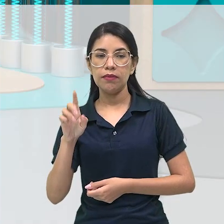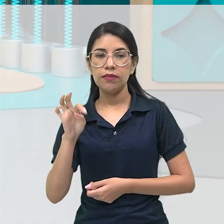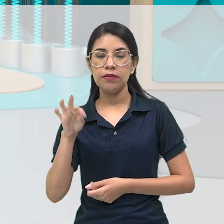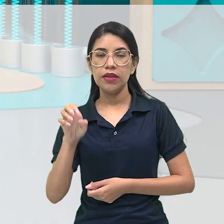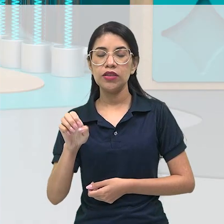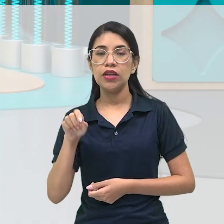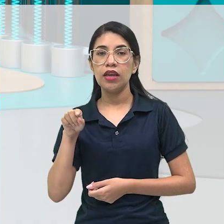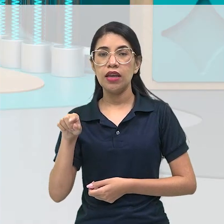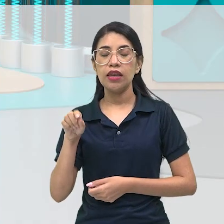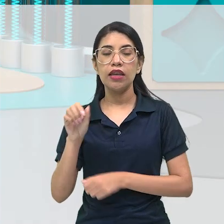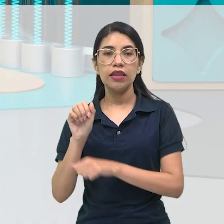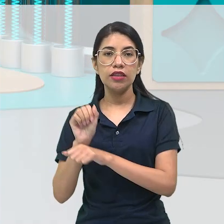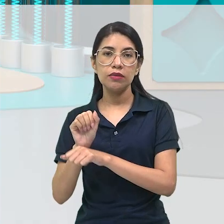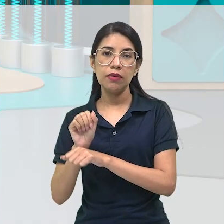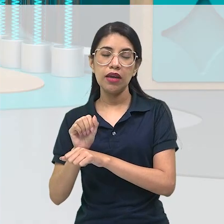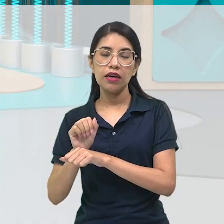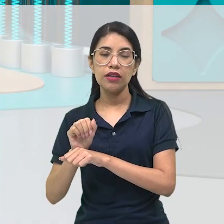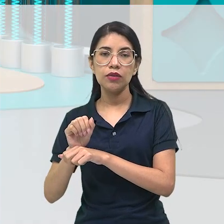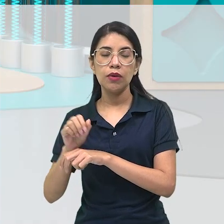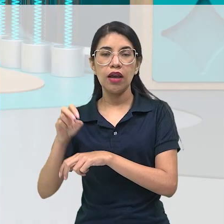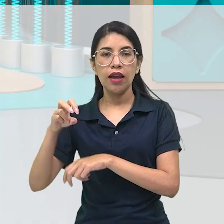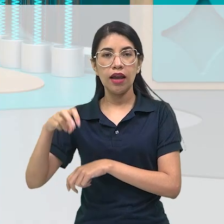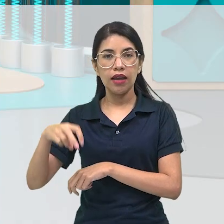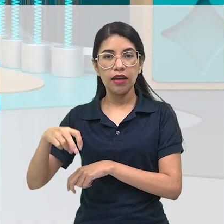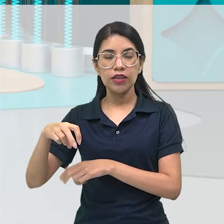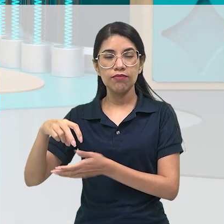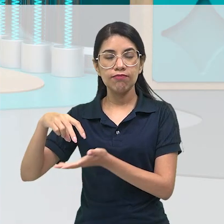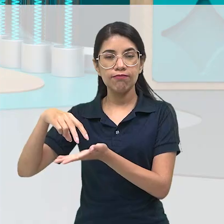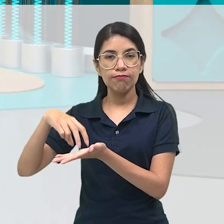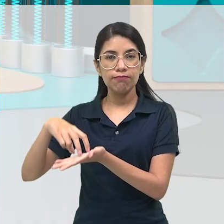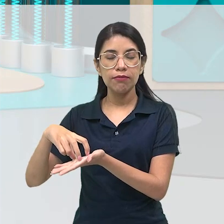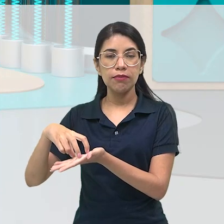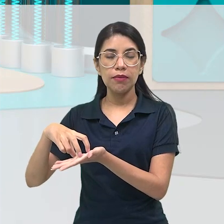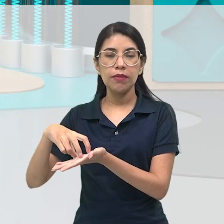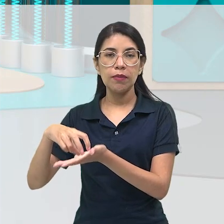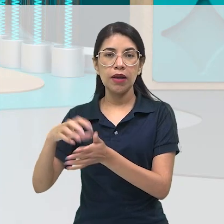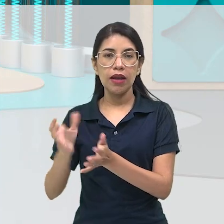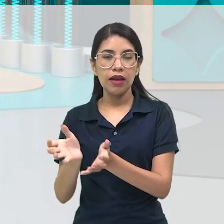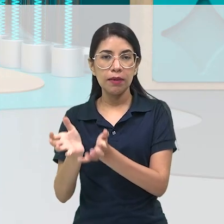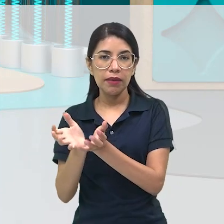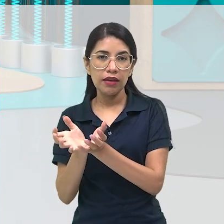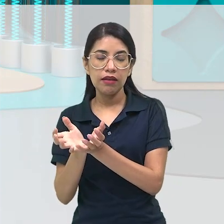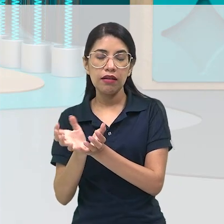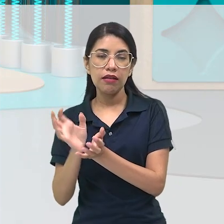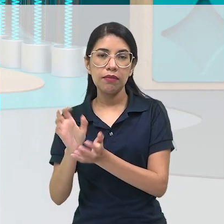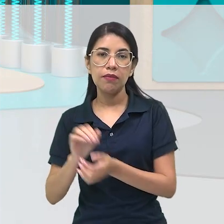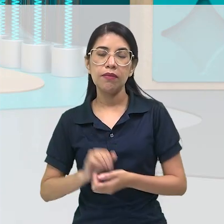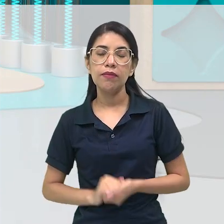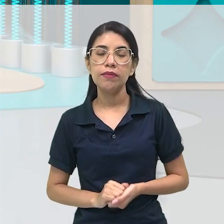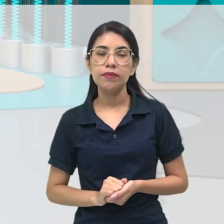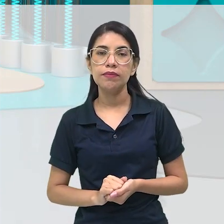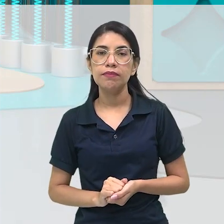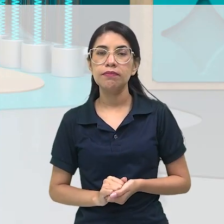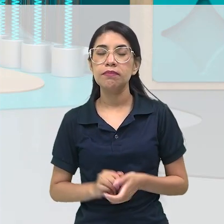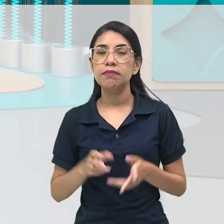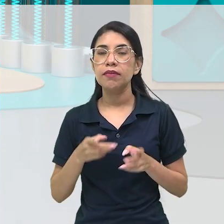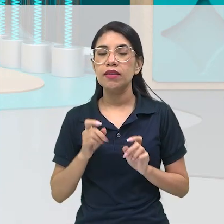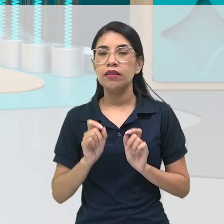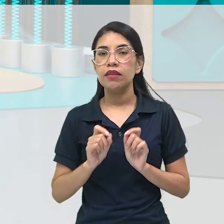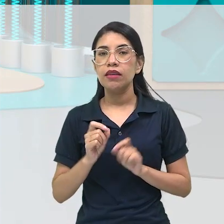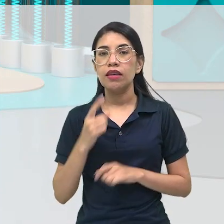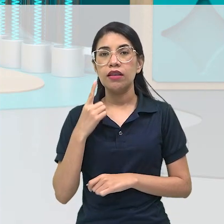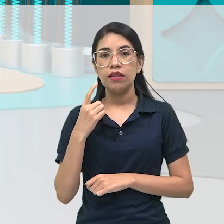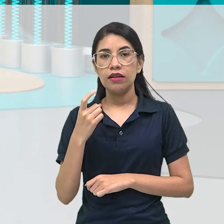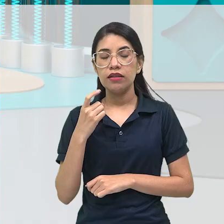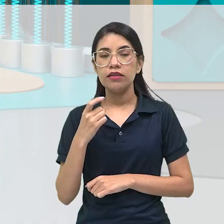campo espera em uma posição agachada para recebê-la. Então, gente, olha, é interessante que